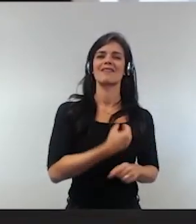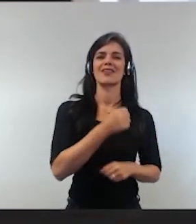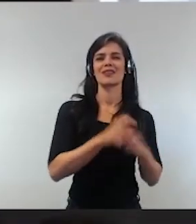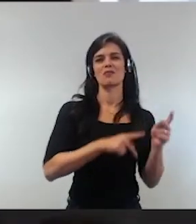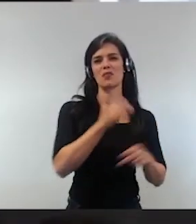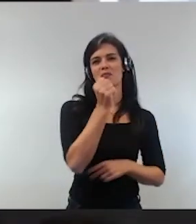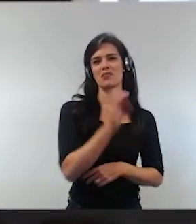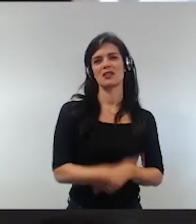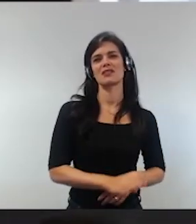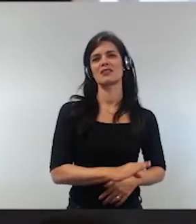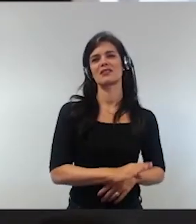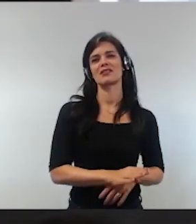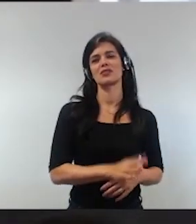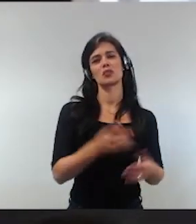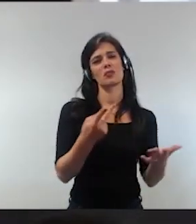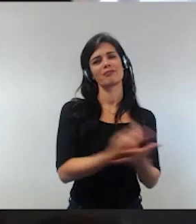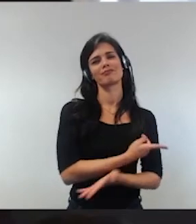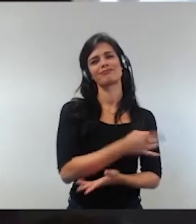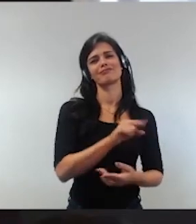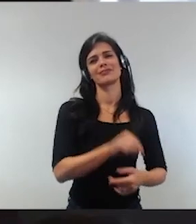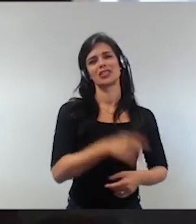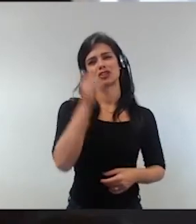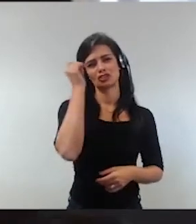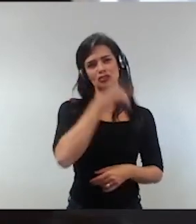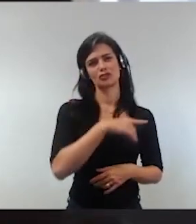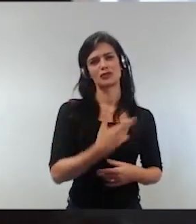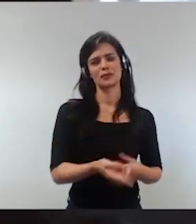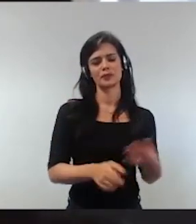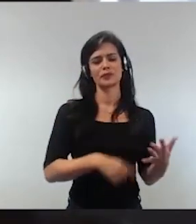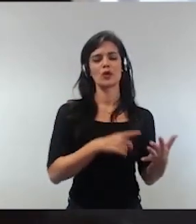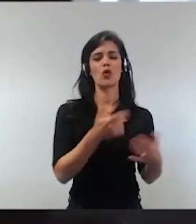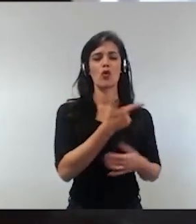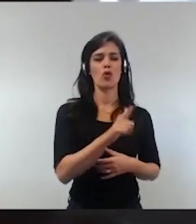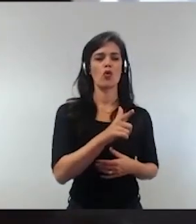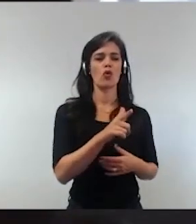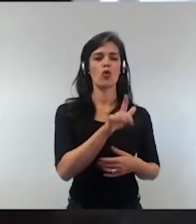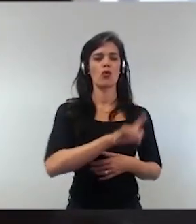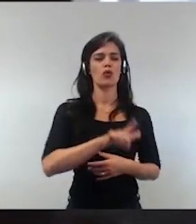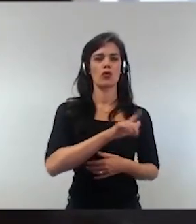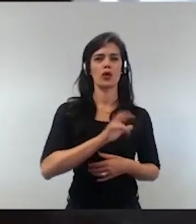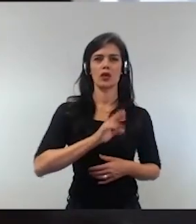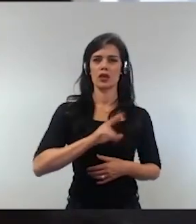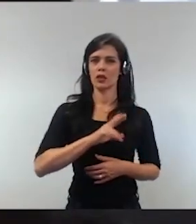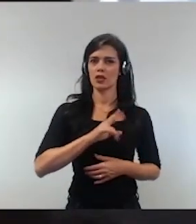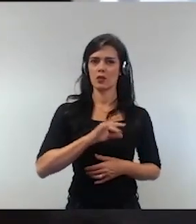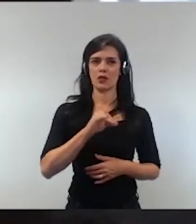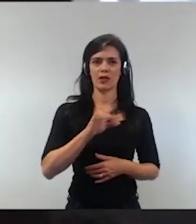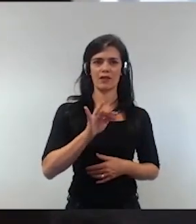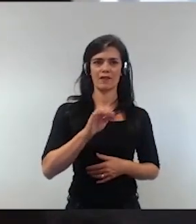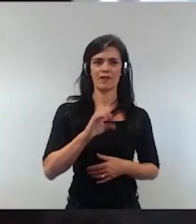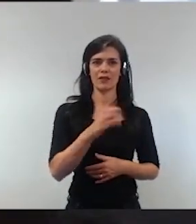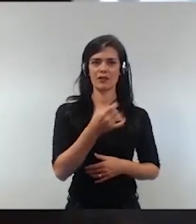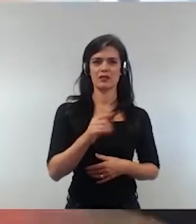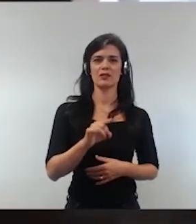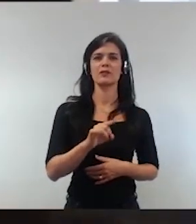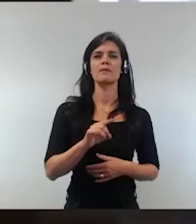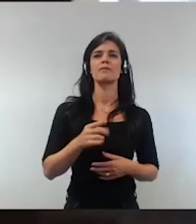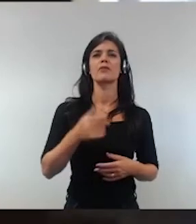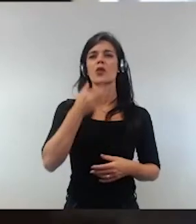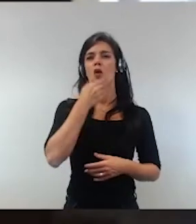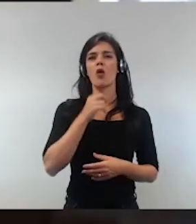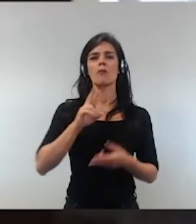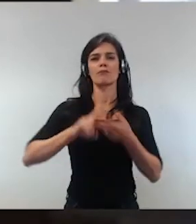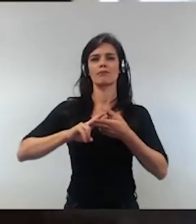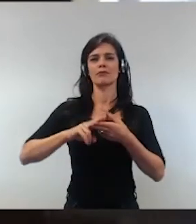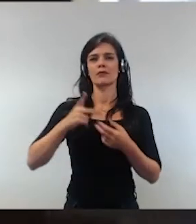numa situação tão adversa. Né? Um outro livro aí aqui é de não ficção, do Drauzio Varela, que é o Prisioneiras, que também nos